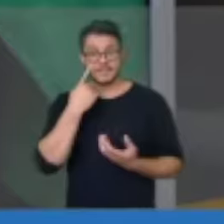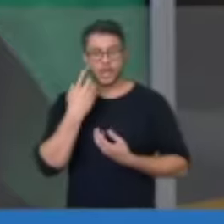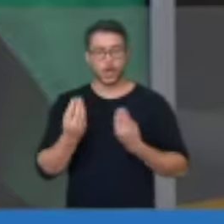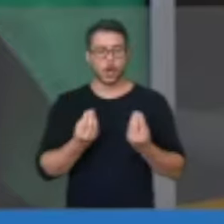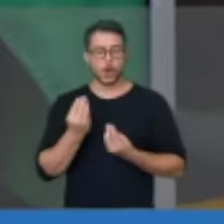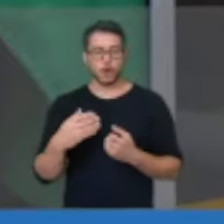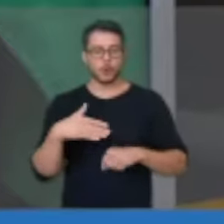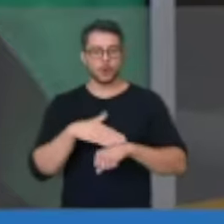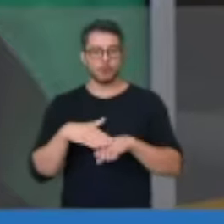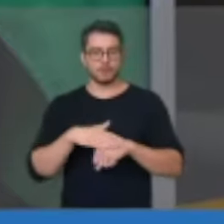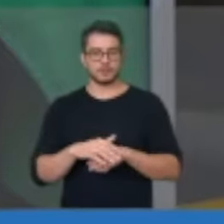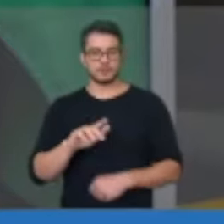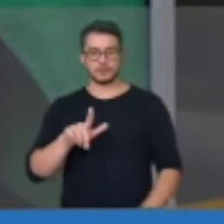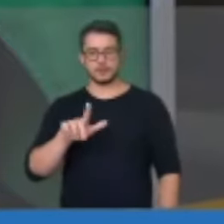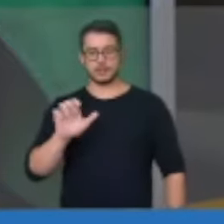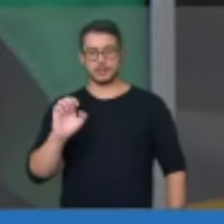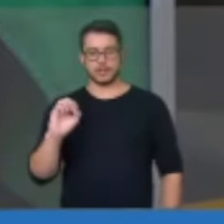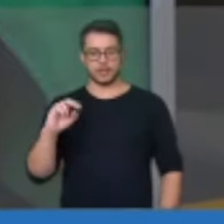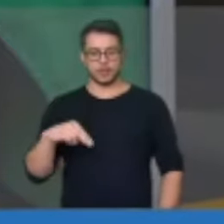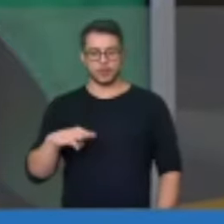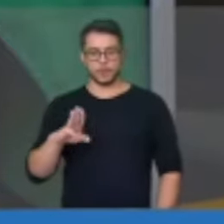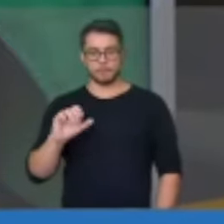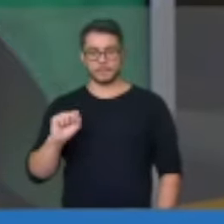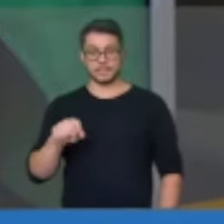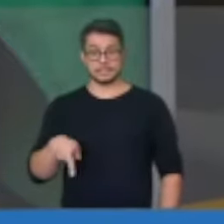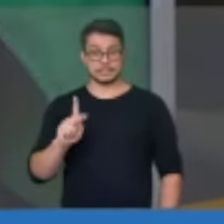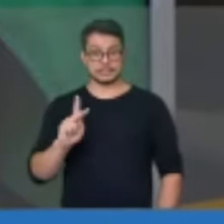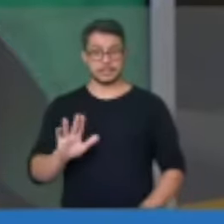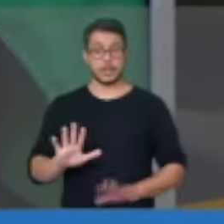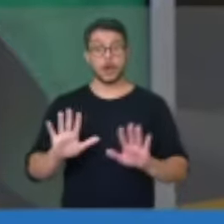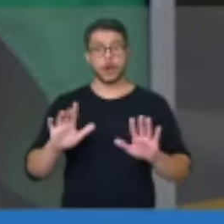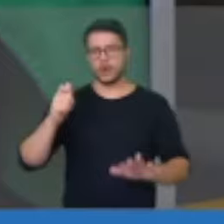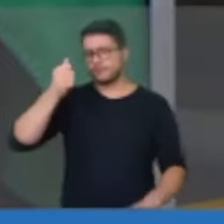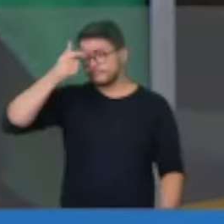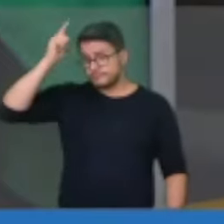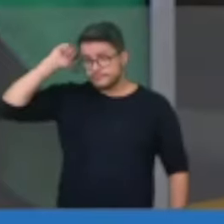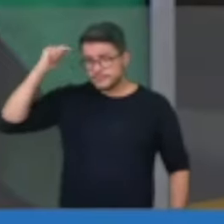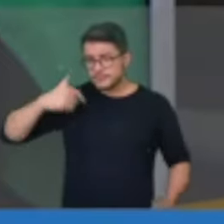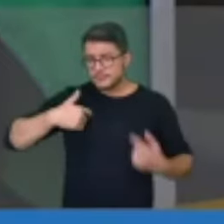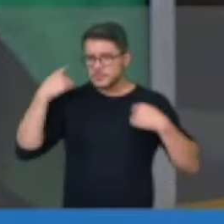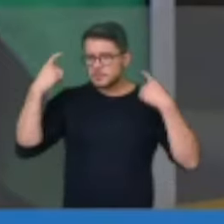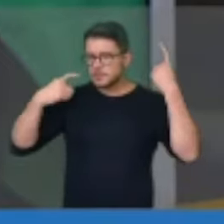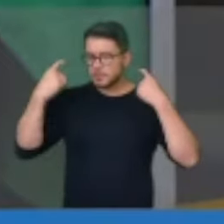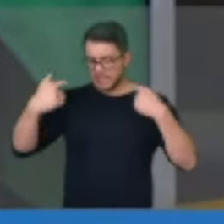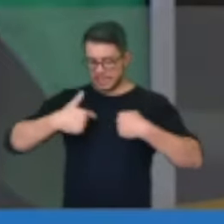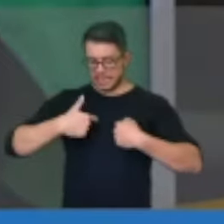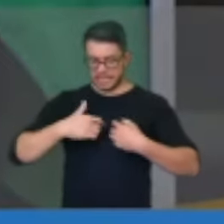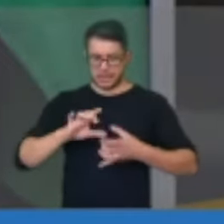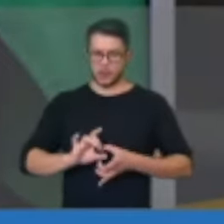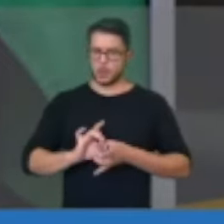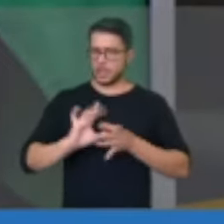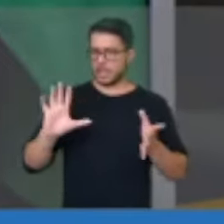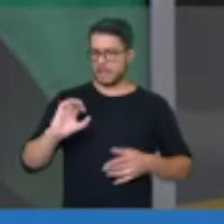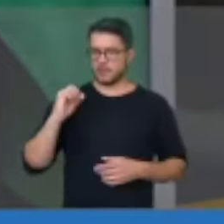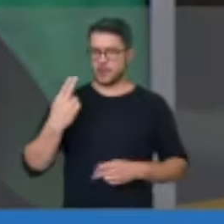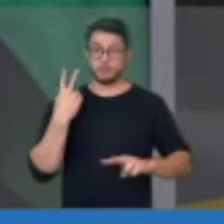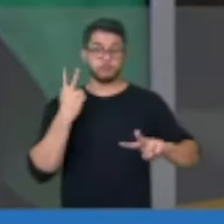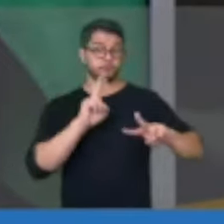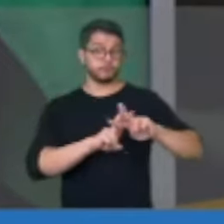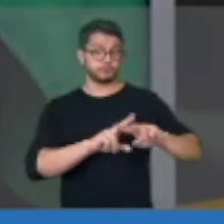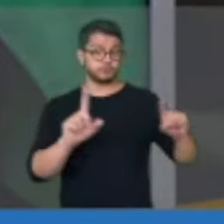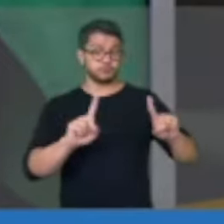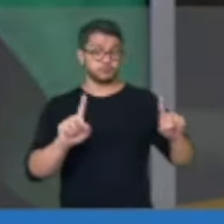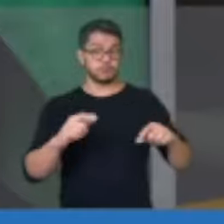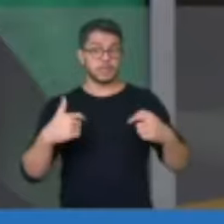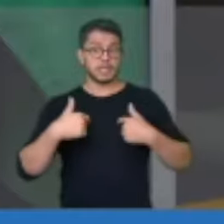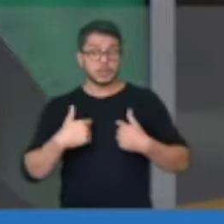fez isso para me intimidar, ele tem que entender uma coisa. Alexandre de Moraes, eu não estou preocupado com a minha liberdade. Eu não estou preocupado se eu vou ser preso, se eu vou continuar livre. Eu estou preocupado